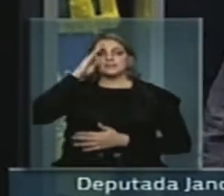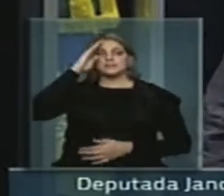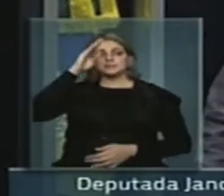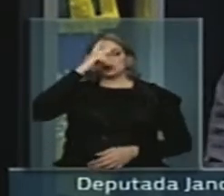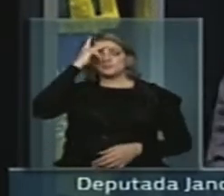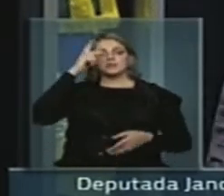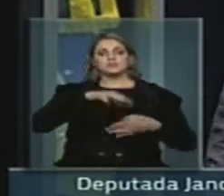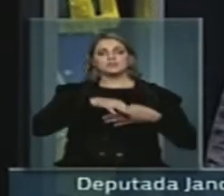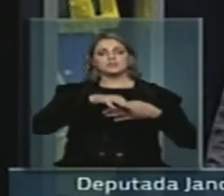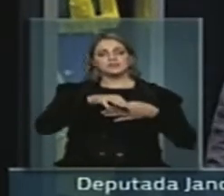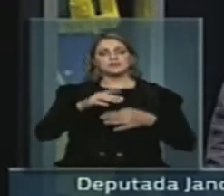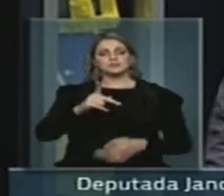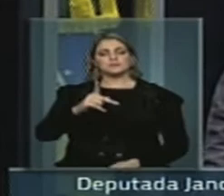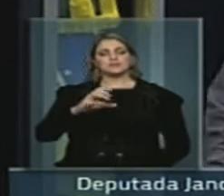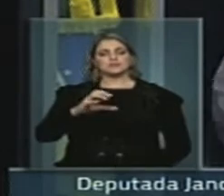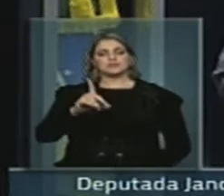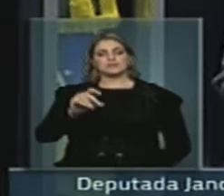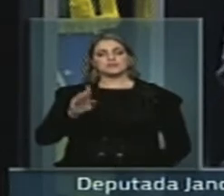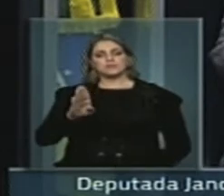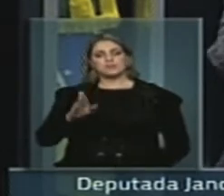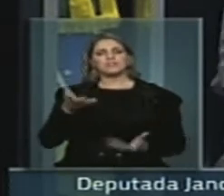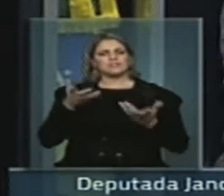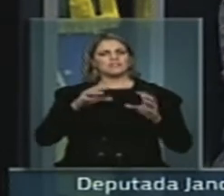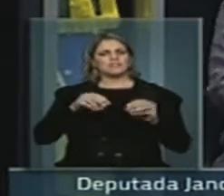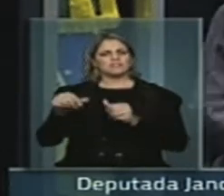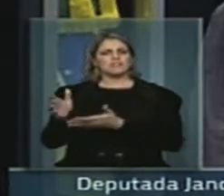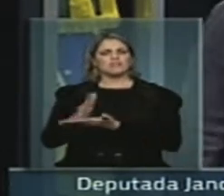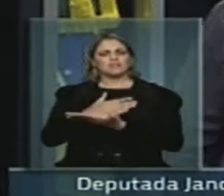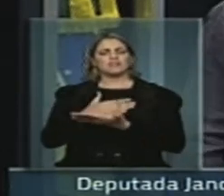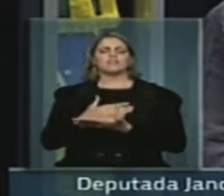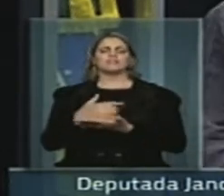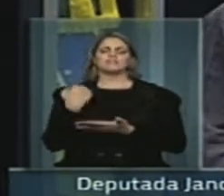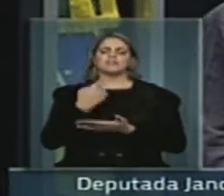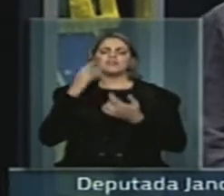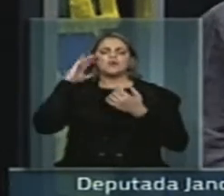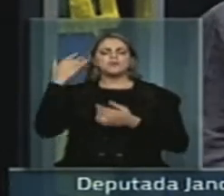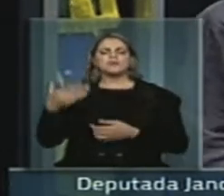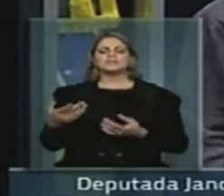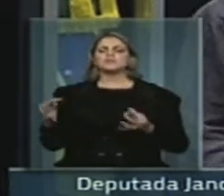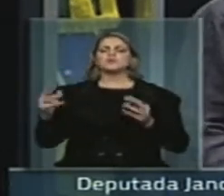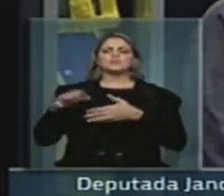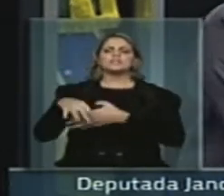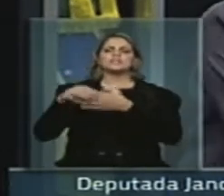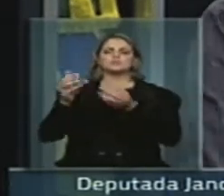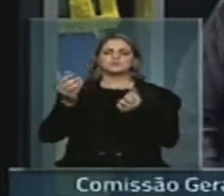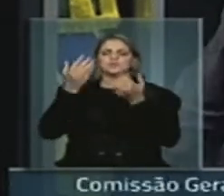nossos militantes do PCdoB, da luta pela terra, e homenageio a todos aqueles que lutam por essas bandeiras. Muito